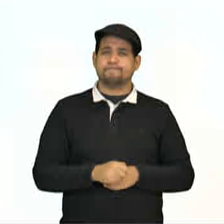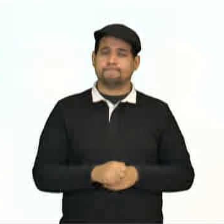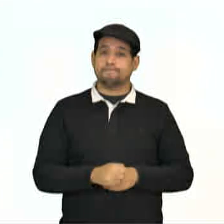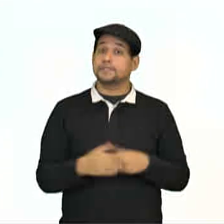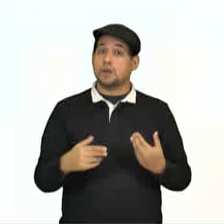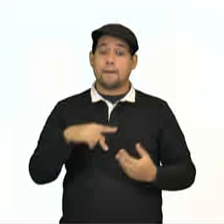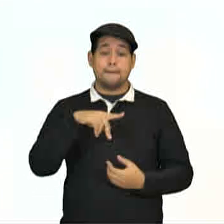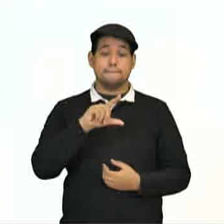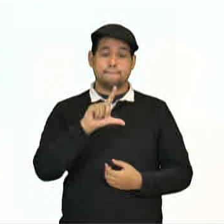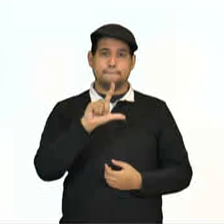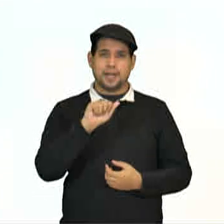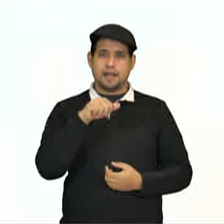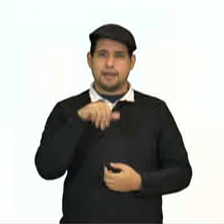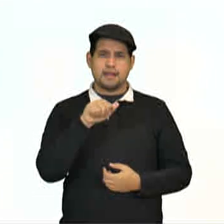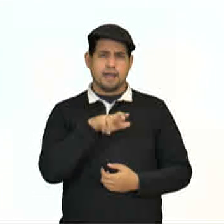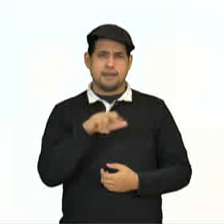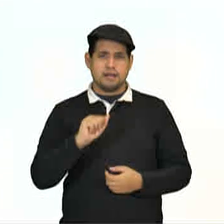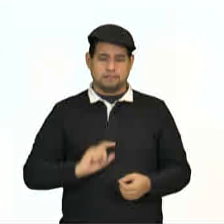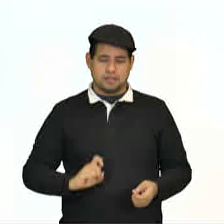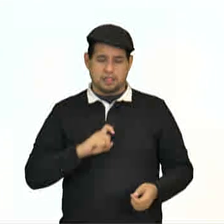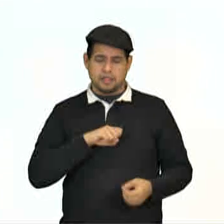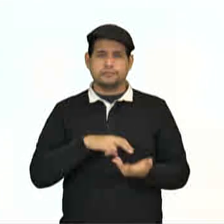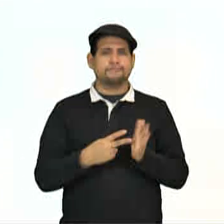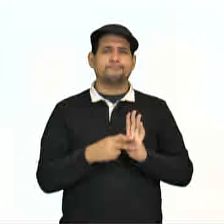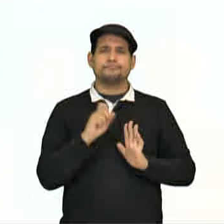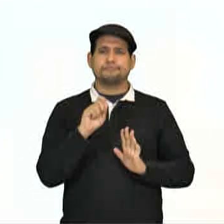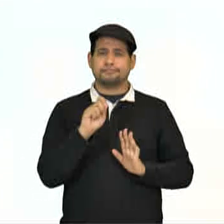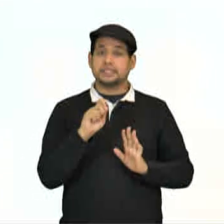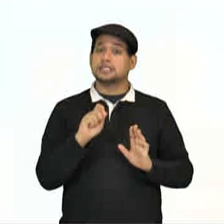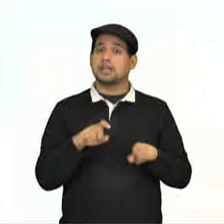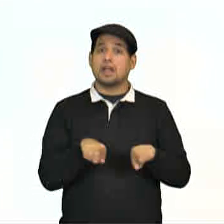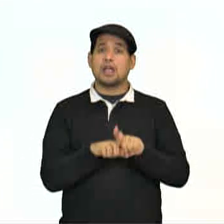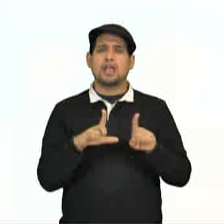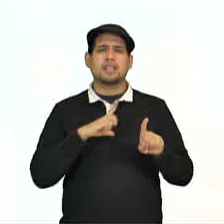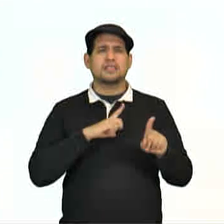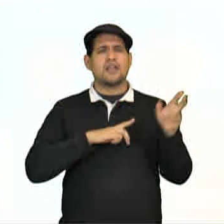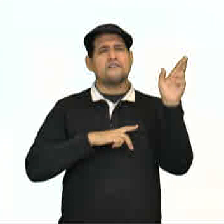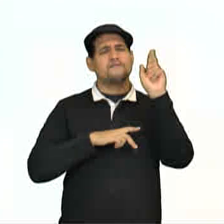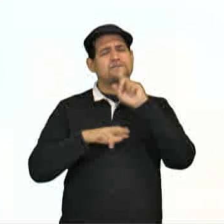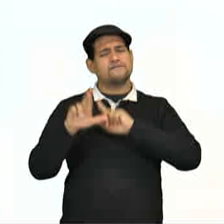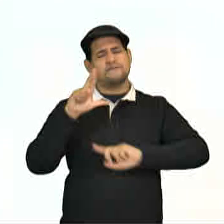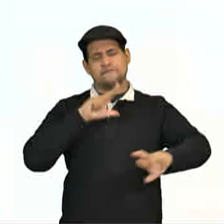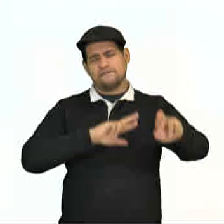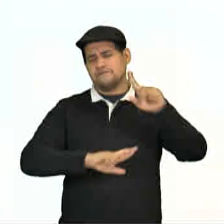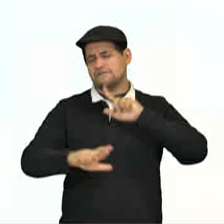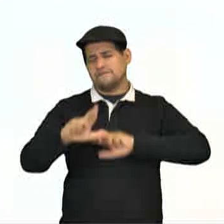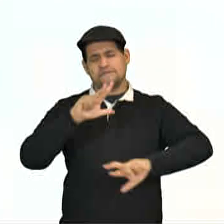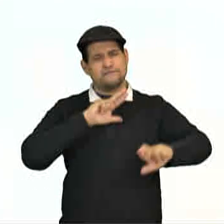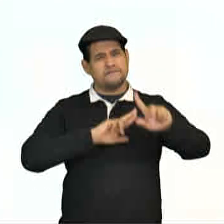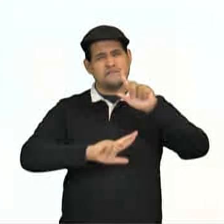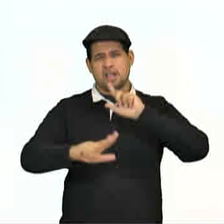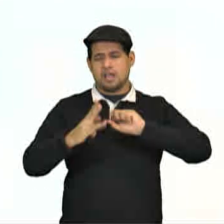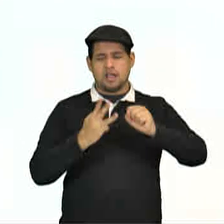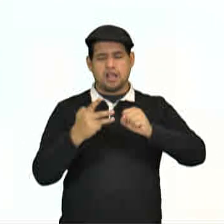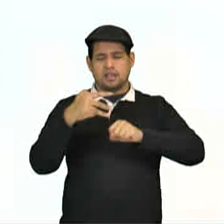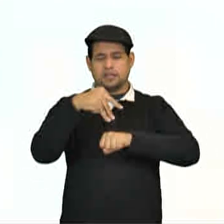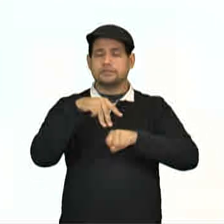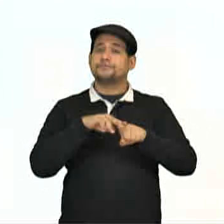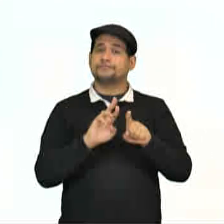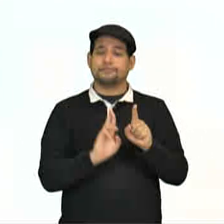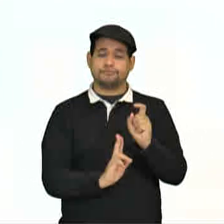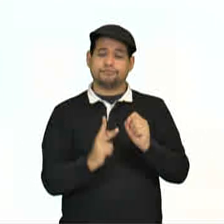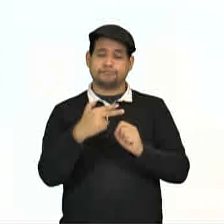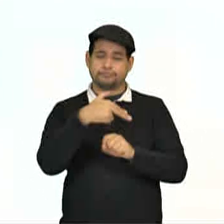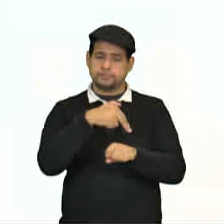A planária, ela é pluricelular. O que significa isso? Que ela tem muitas células, assim como cada um dos